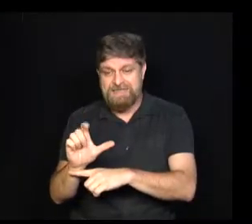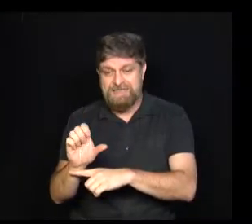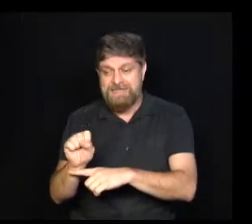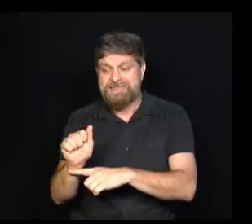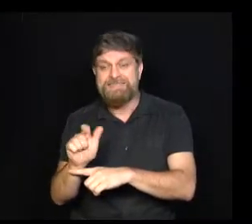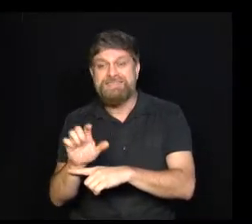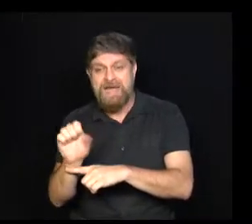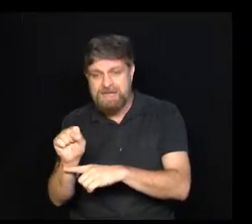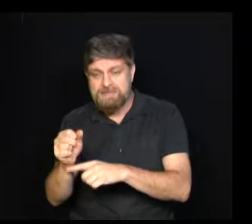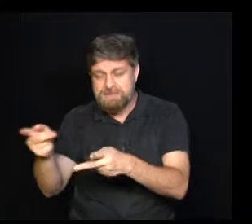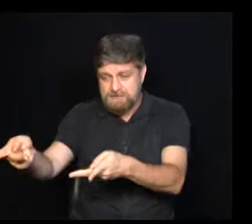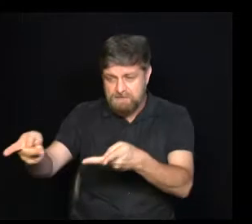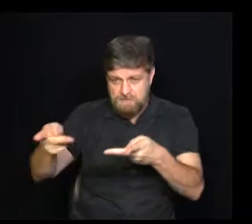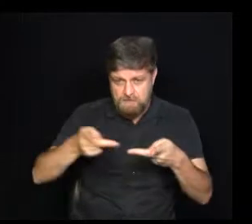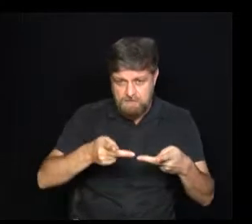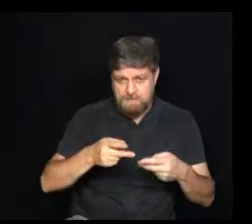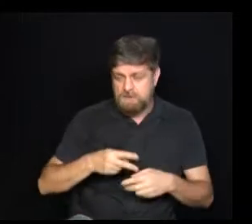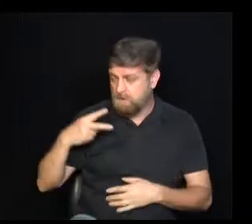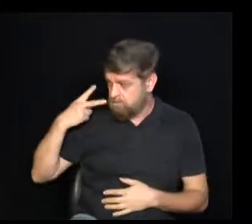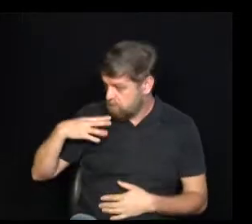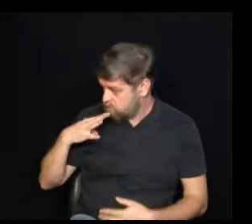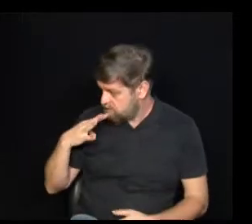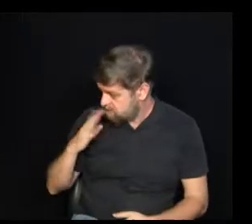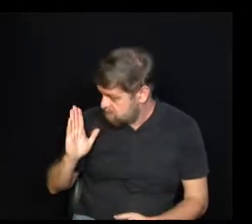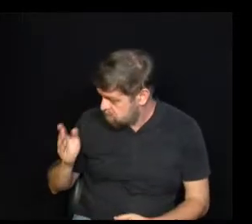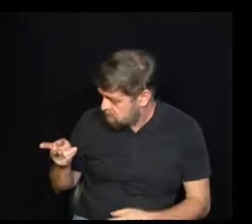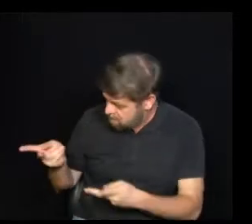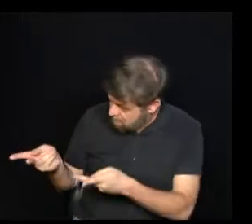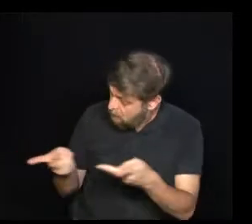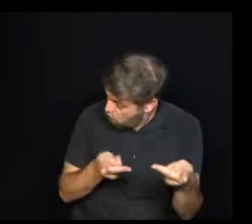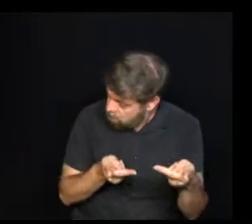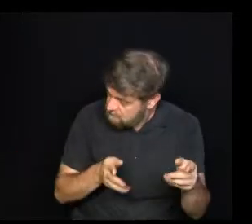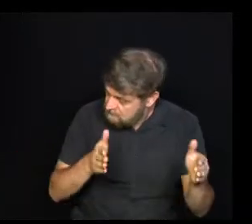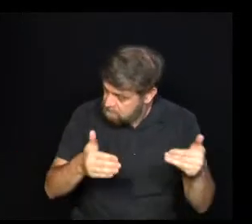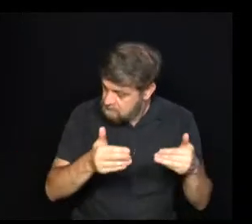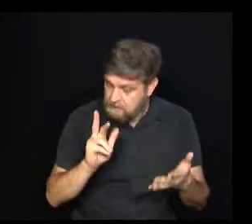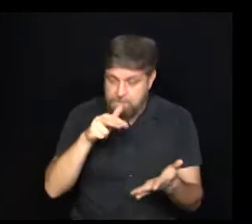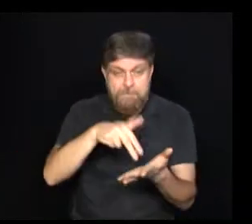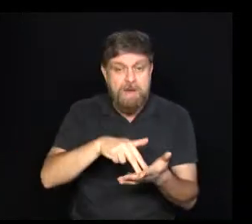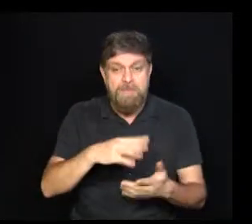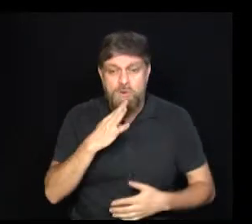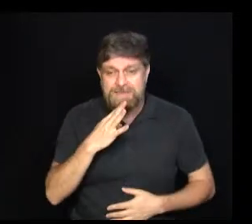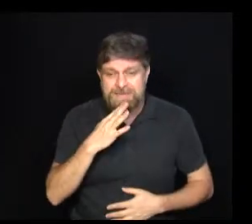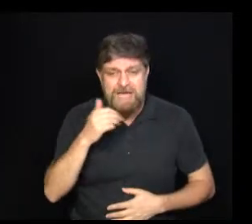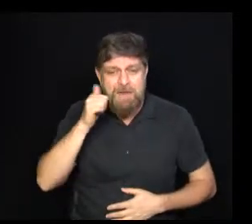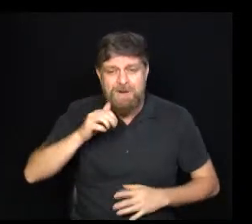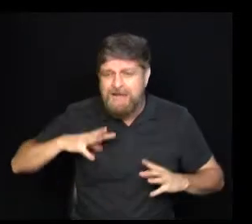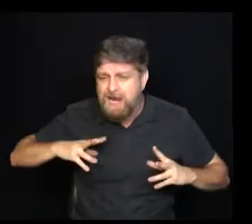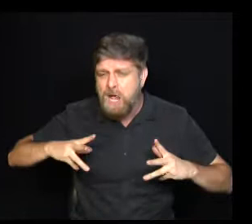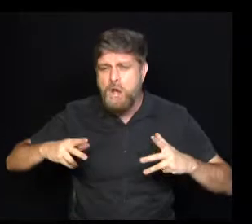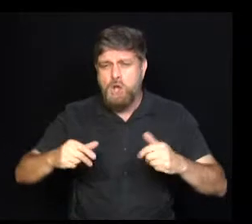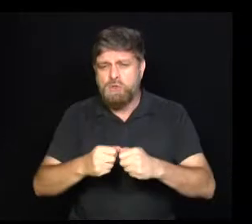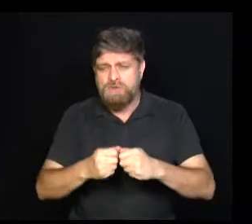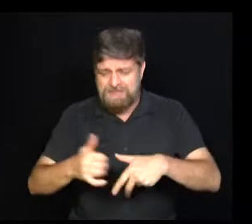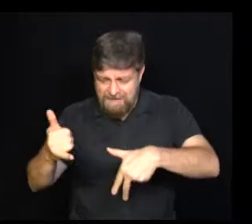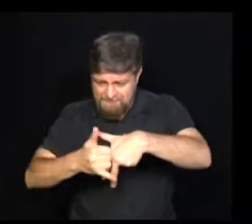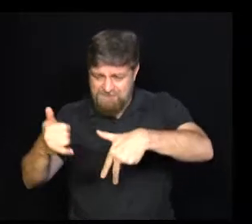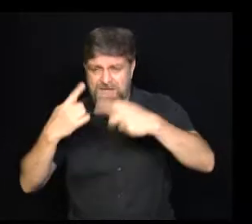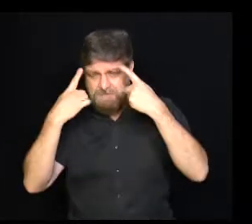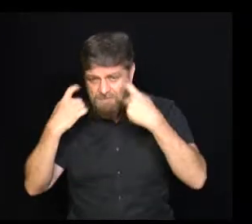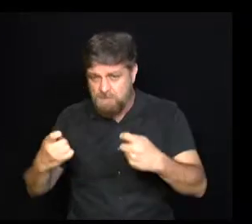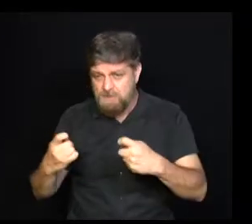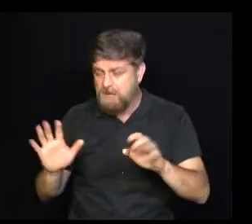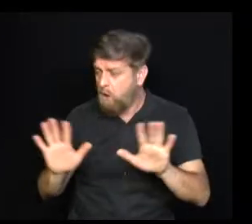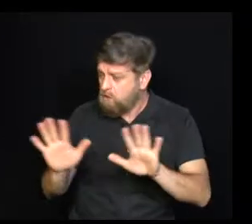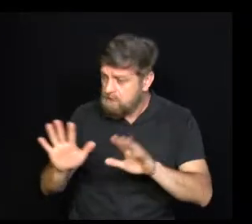convite aqui a todos, o vereador não sei se já conheceu, fica o convite para ir lá, e a todas as mulheres, independente de serem vítimas de violência ou